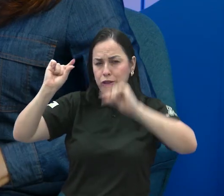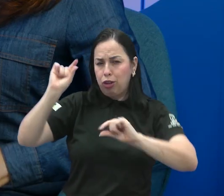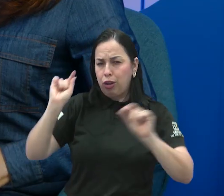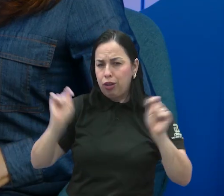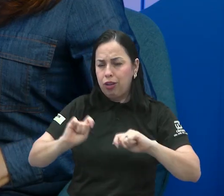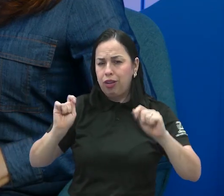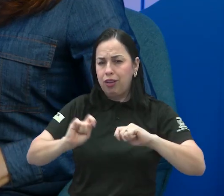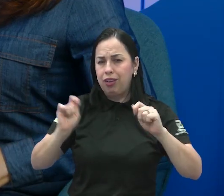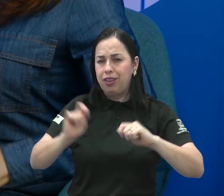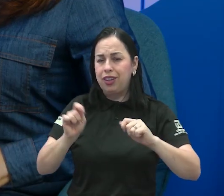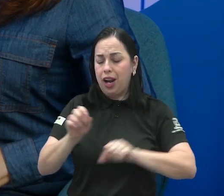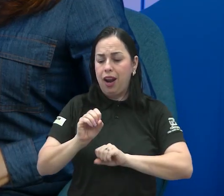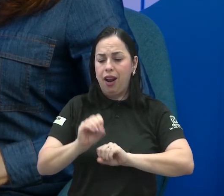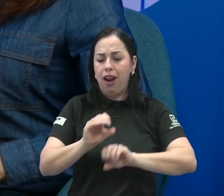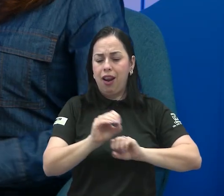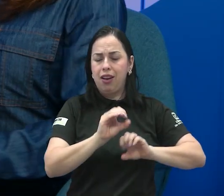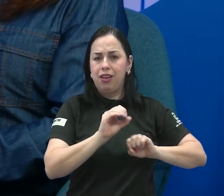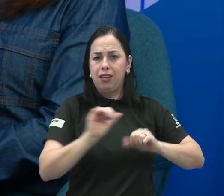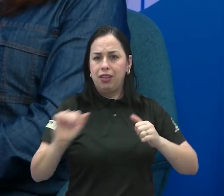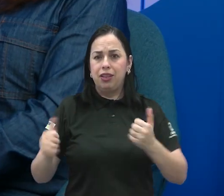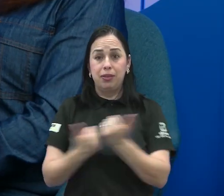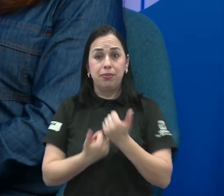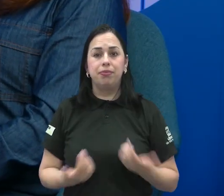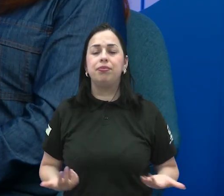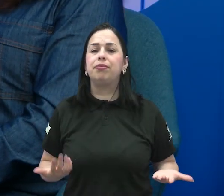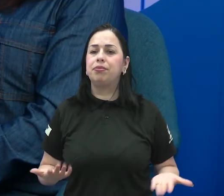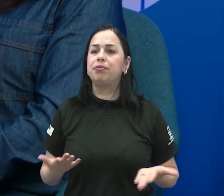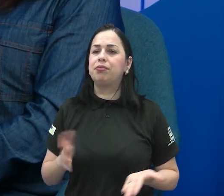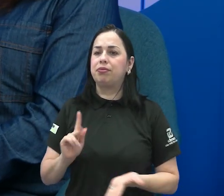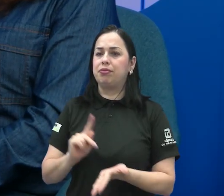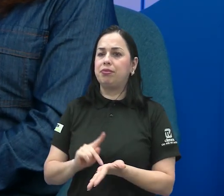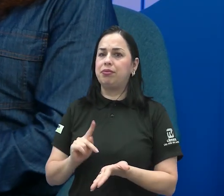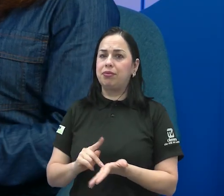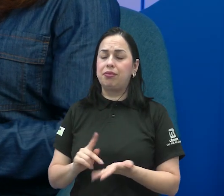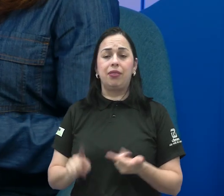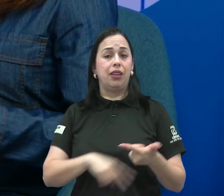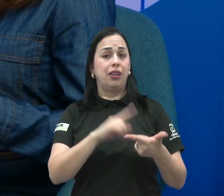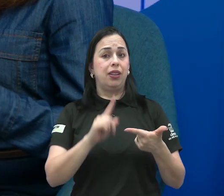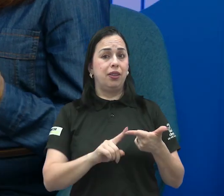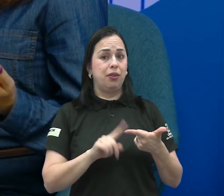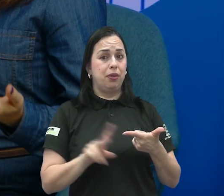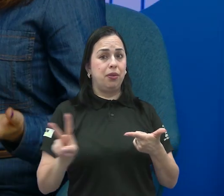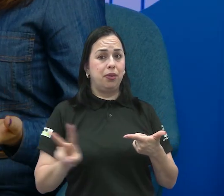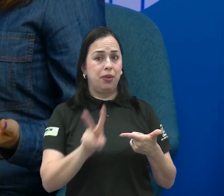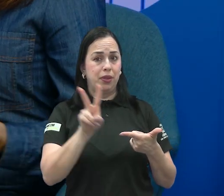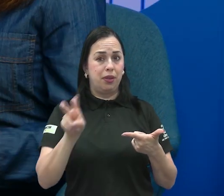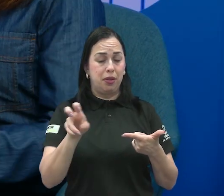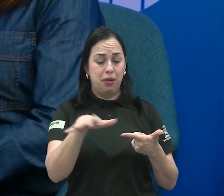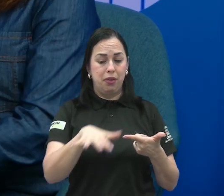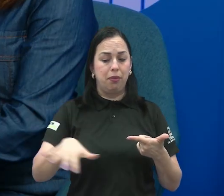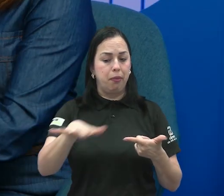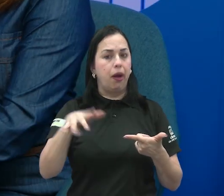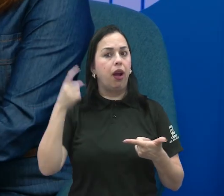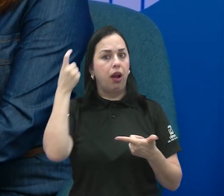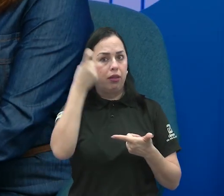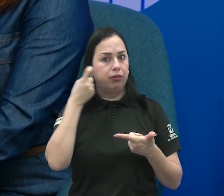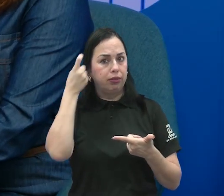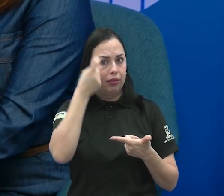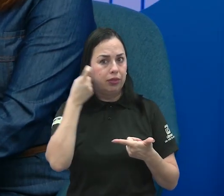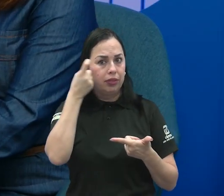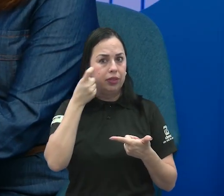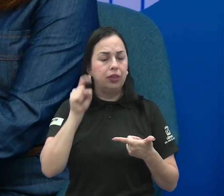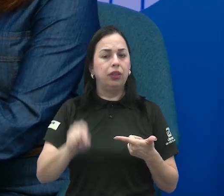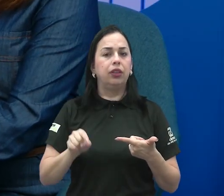pode auxiliar o ensino convencional. Pois é, Paulo, e ainda vamos falar sobre um cenário preocupante,